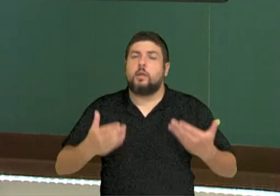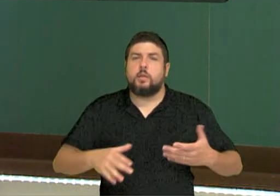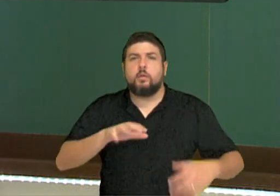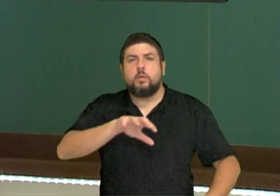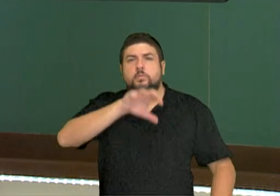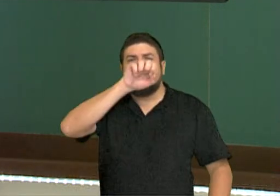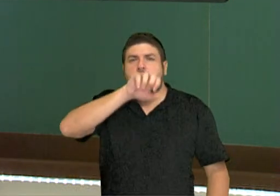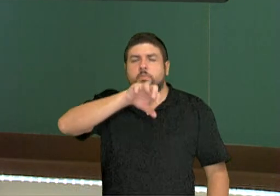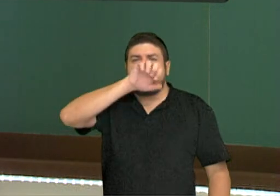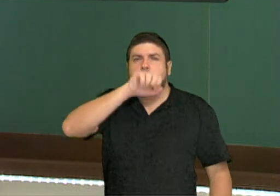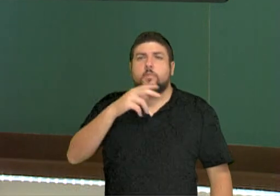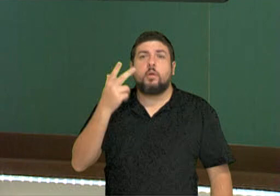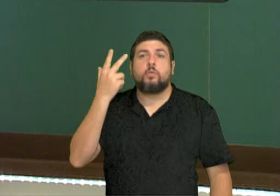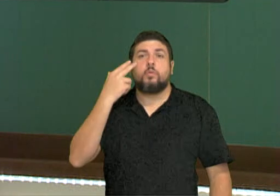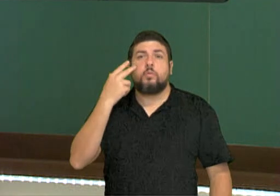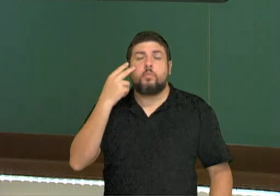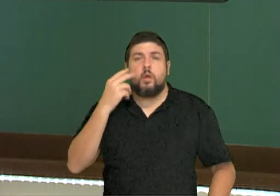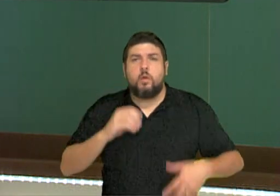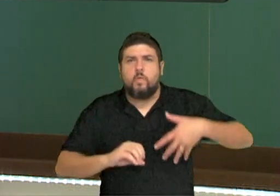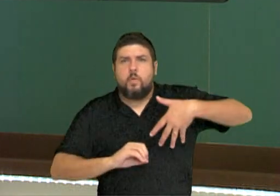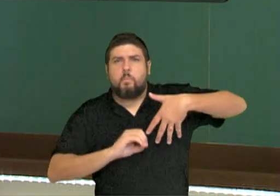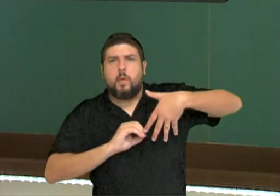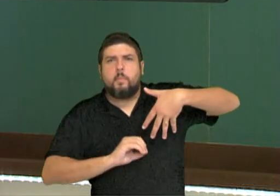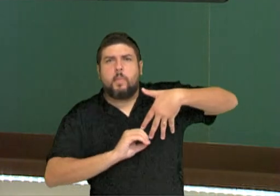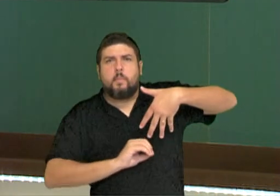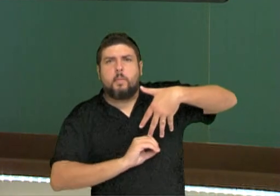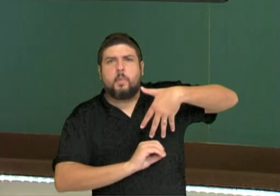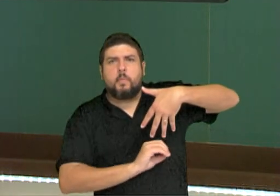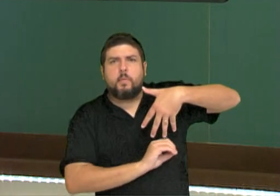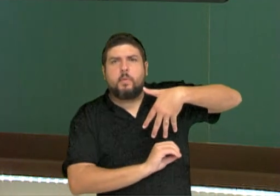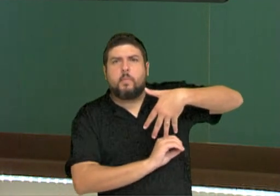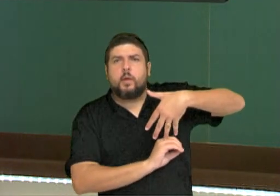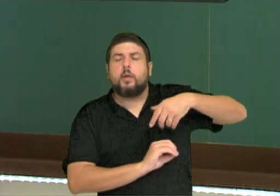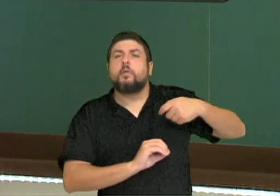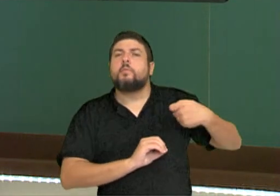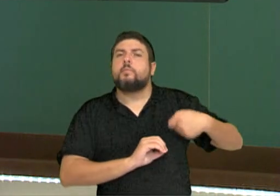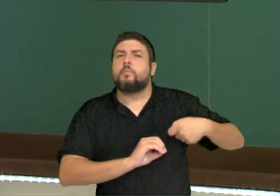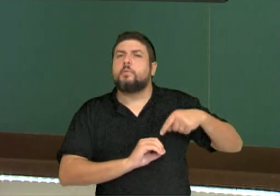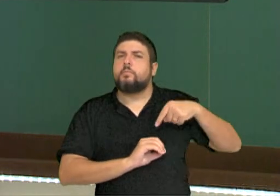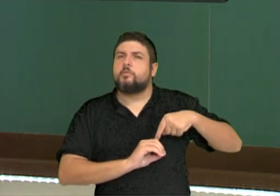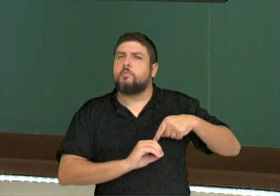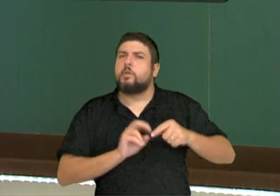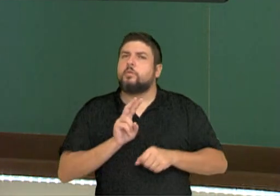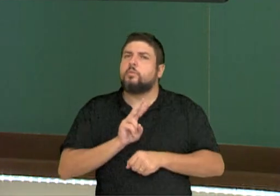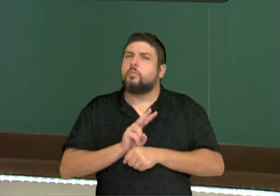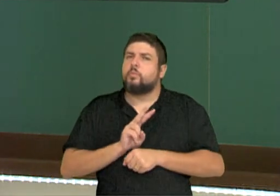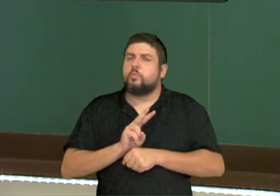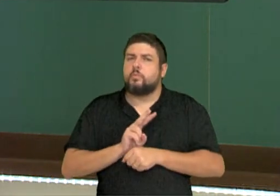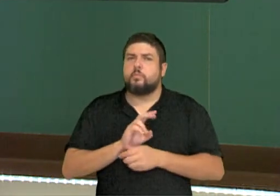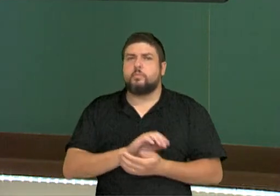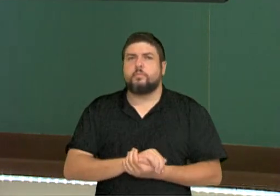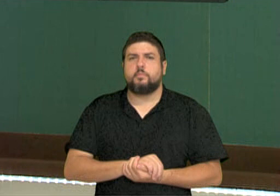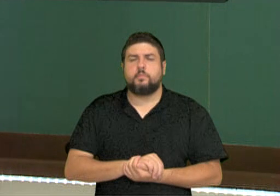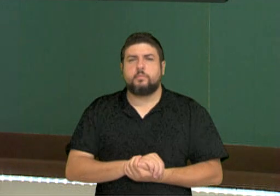sistema, os nossos alvéolos precisam estar bem preservados, bem cuidados.